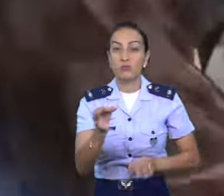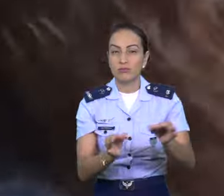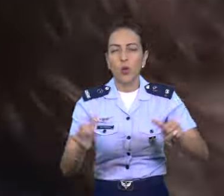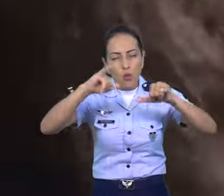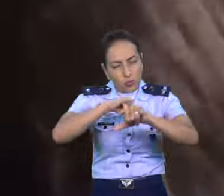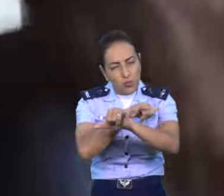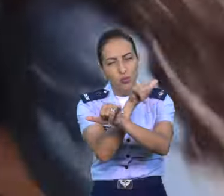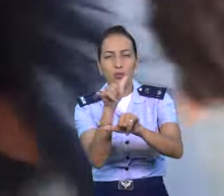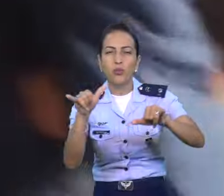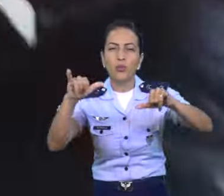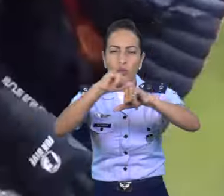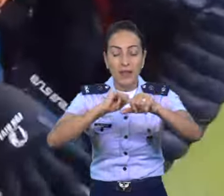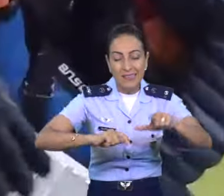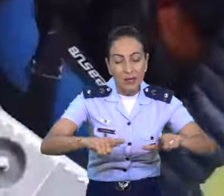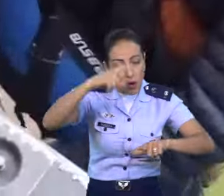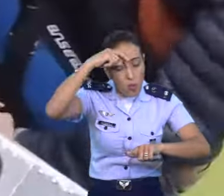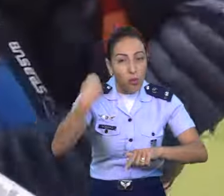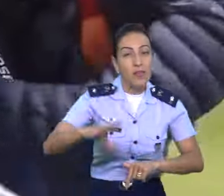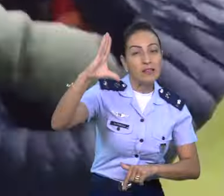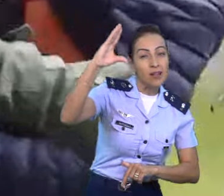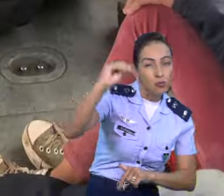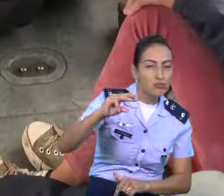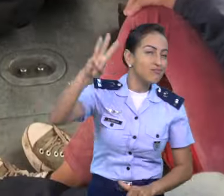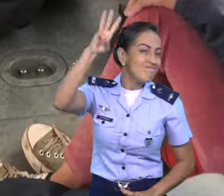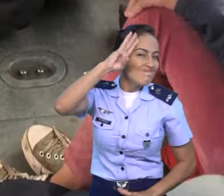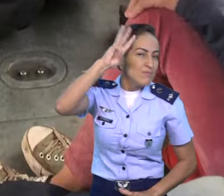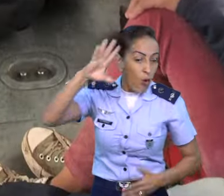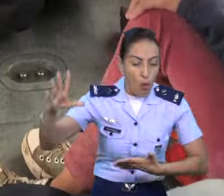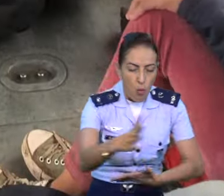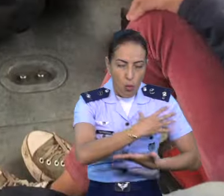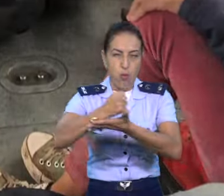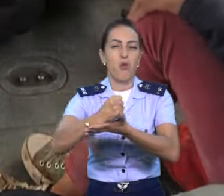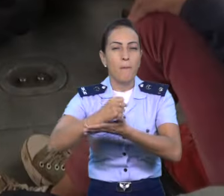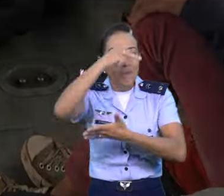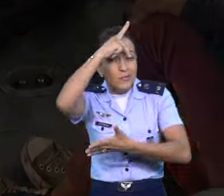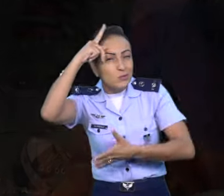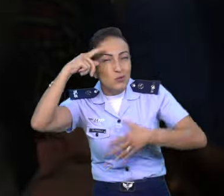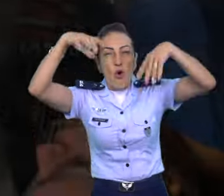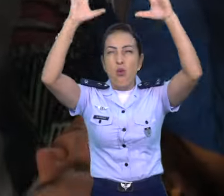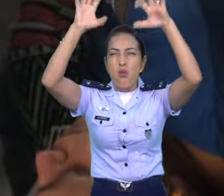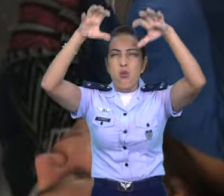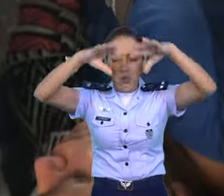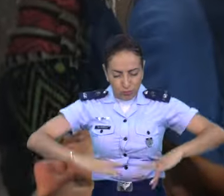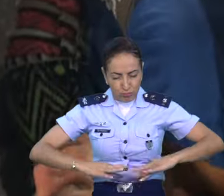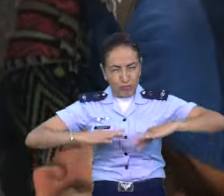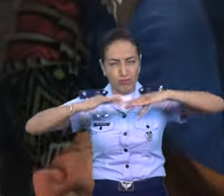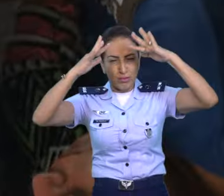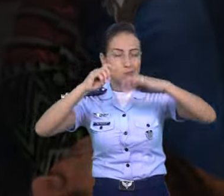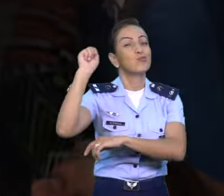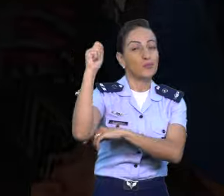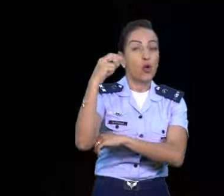Operações Aeroespaciais, atua desde a noite de terça-feira resgatando os atingidos pela enchente no Rio Grande do